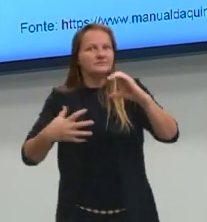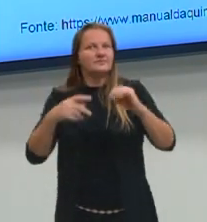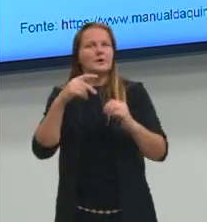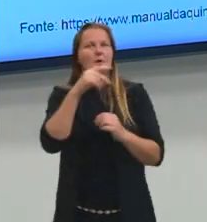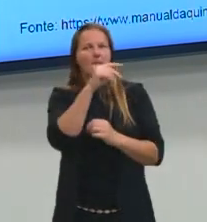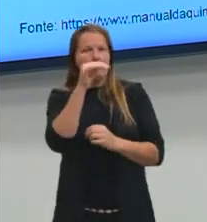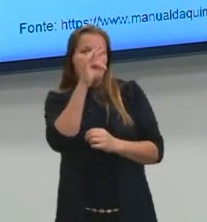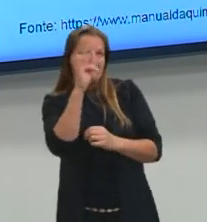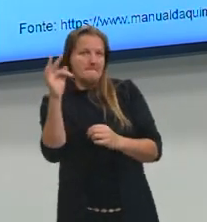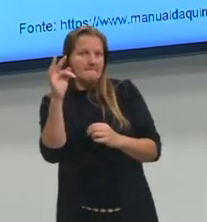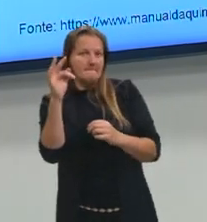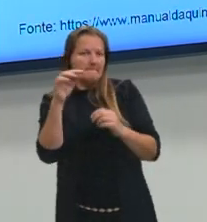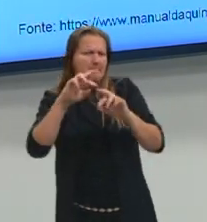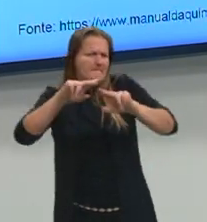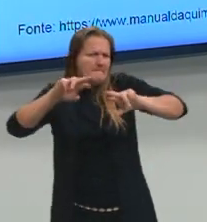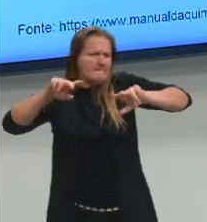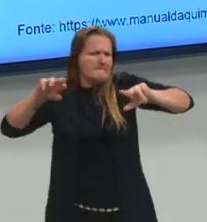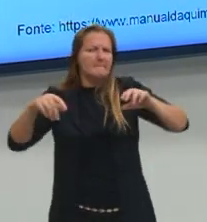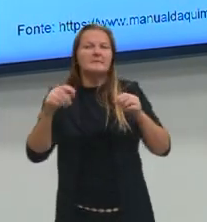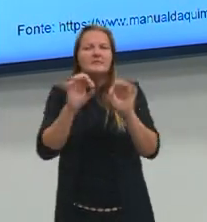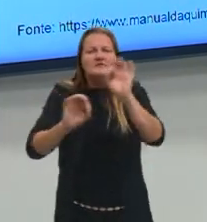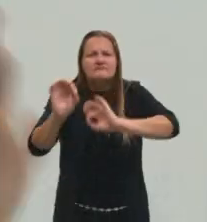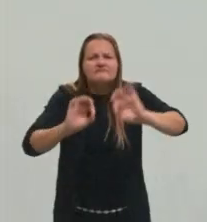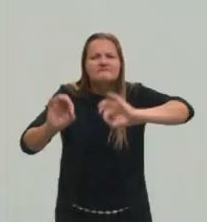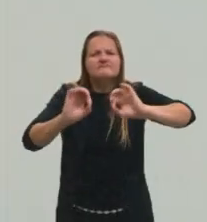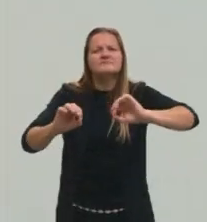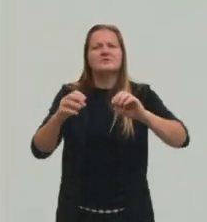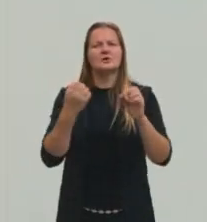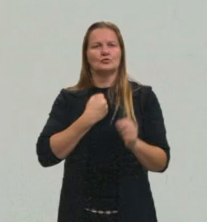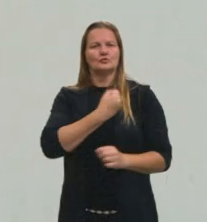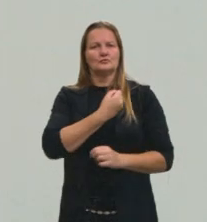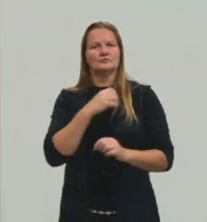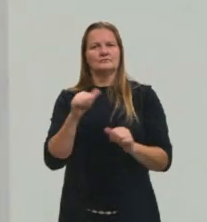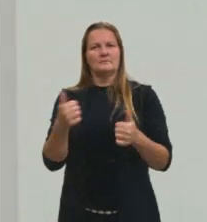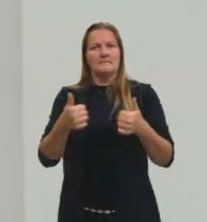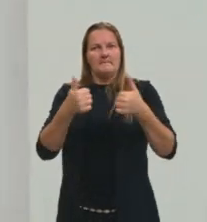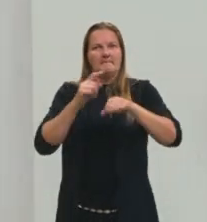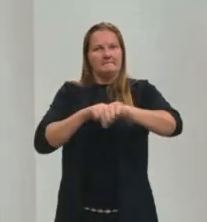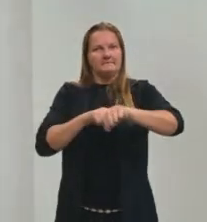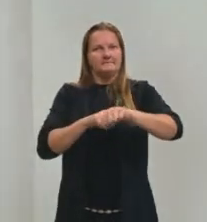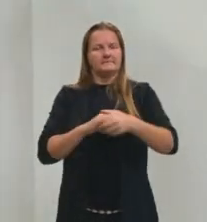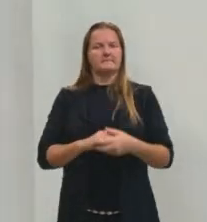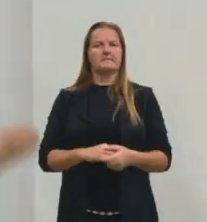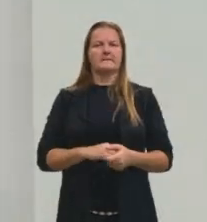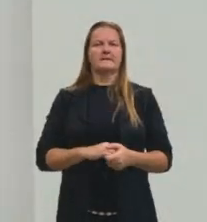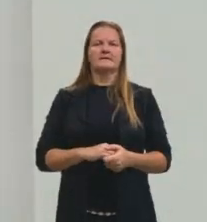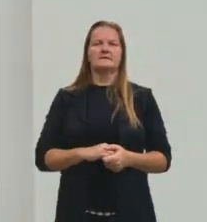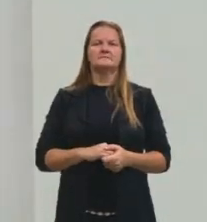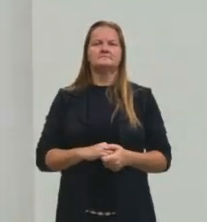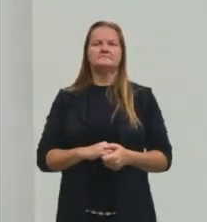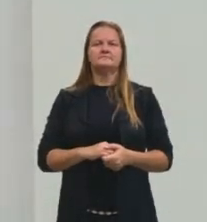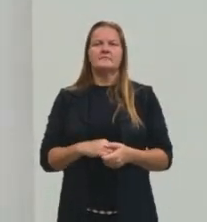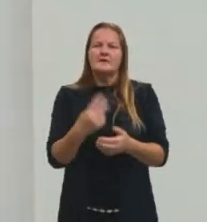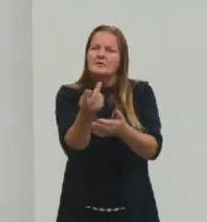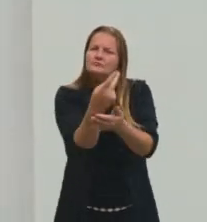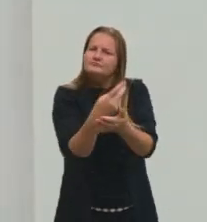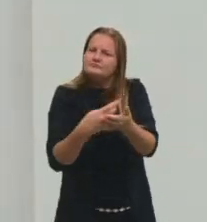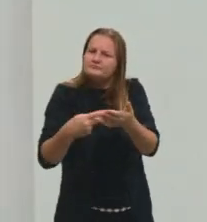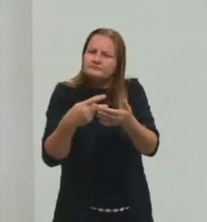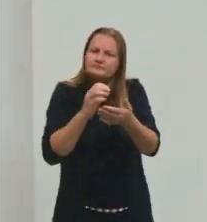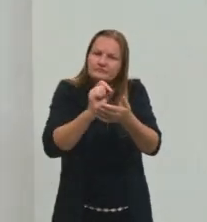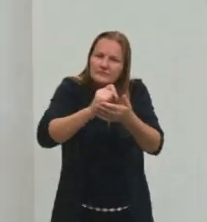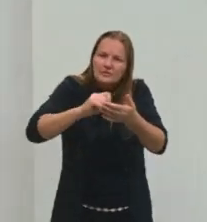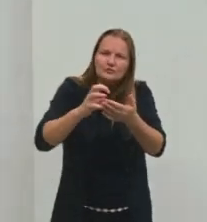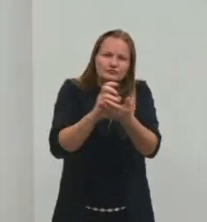super importante você fazer um esquema claro que escrevendo os nomes completos aqui é para gente ganhar um pouquinho de tempo né fazer um esqueminha nesse resumo